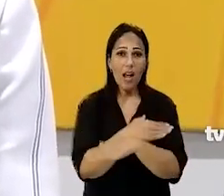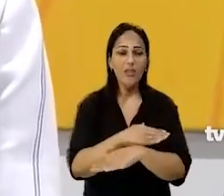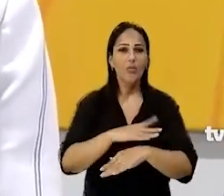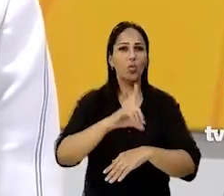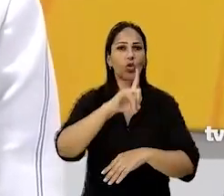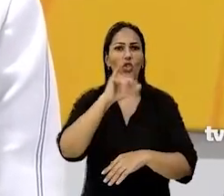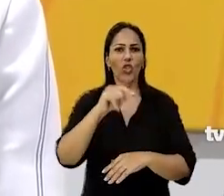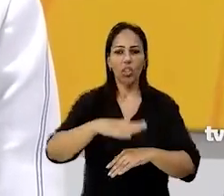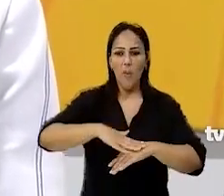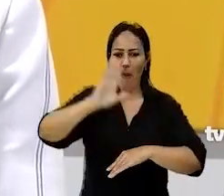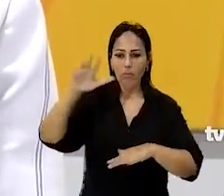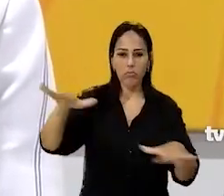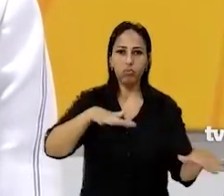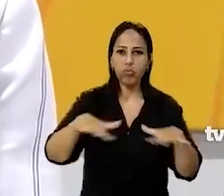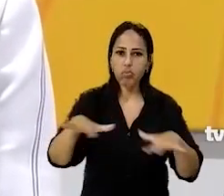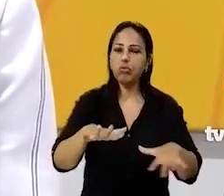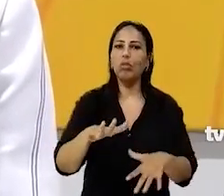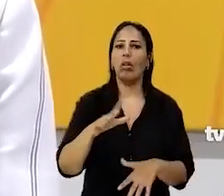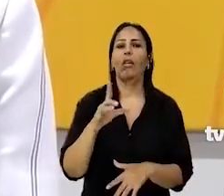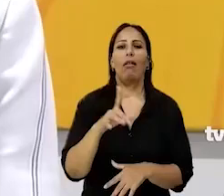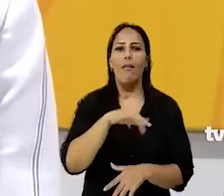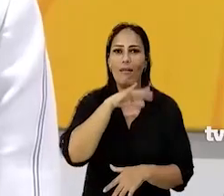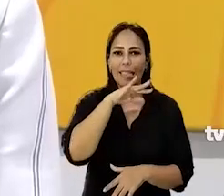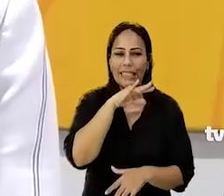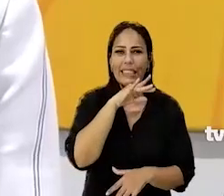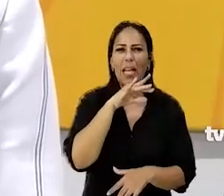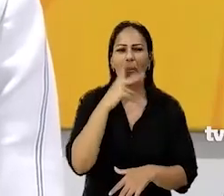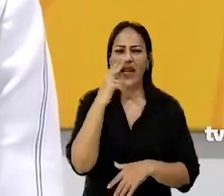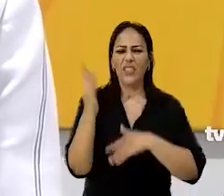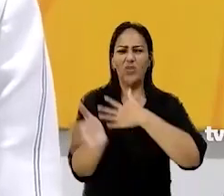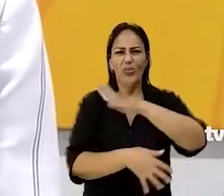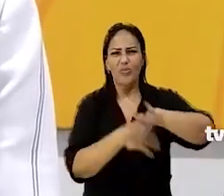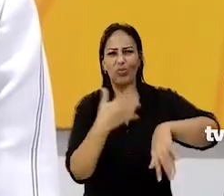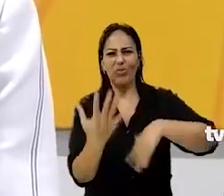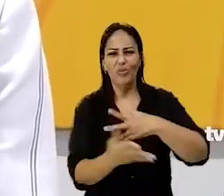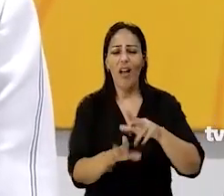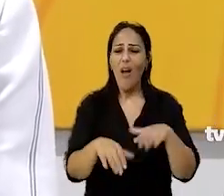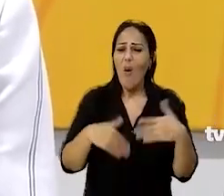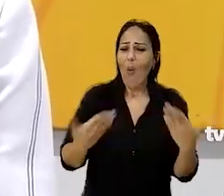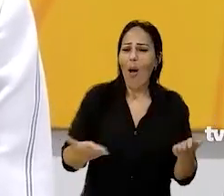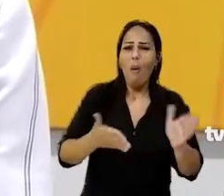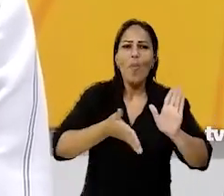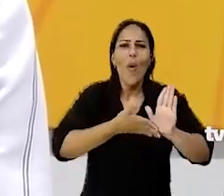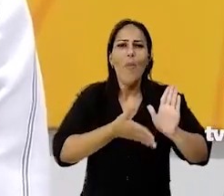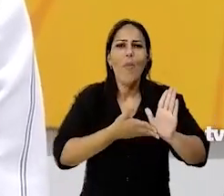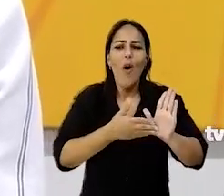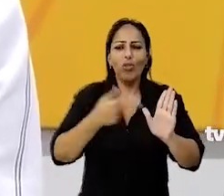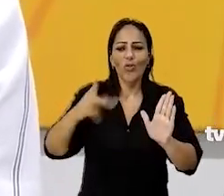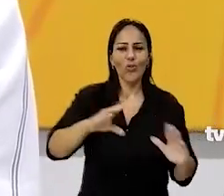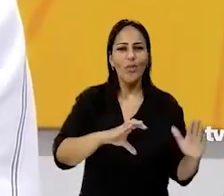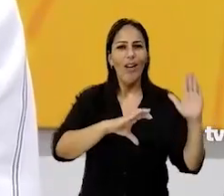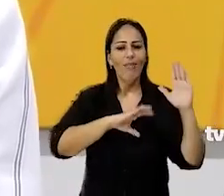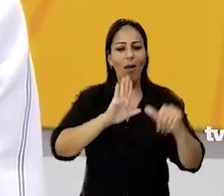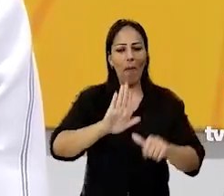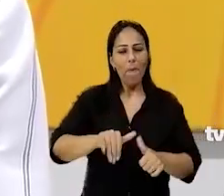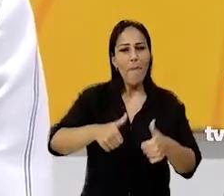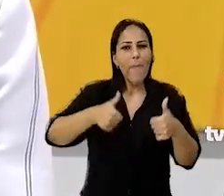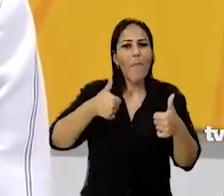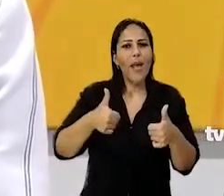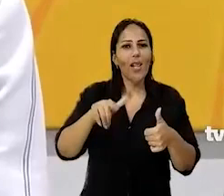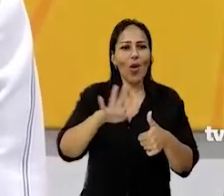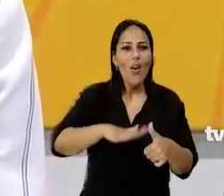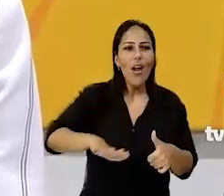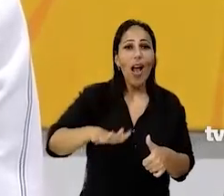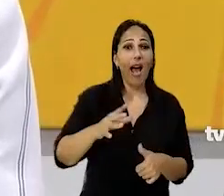mais movimentados, vira literalmente uma bagunça. Qual a proposta do candidato para melhorar